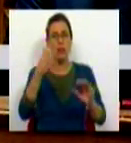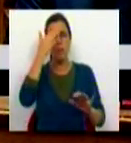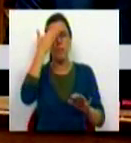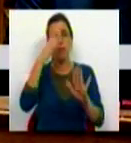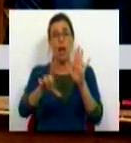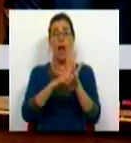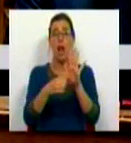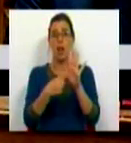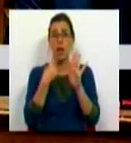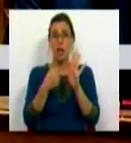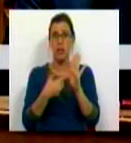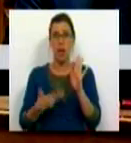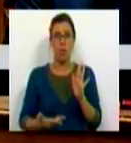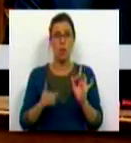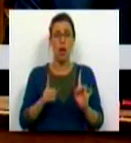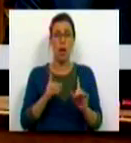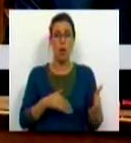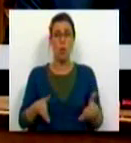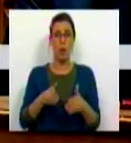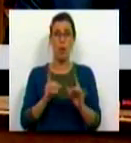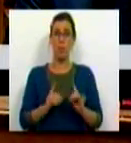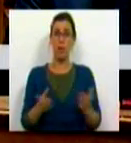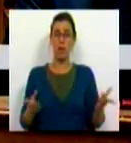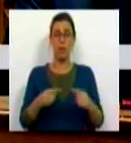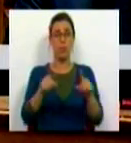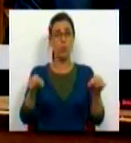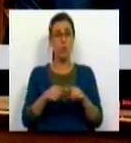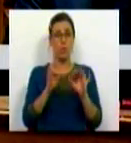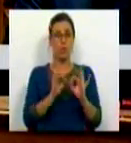a legislação em vigor, será o caminho destas explorações? Muito obrigada.